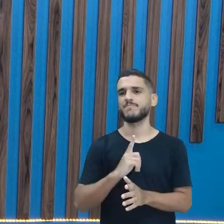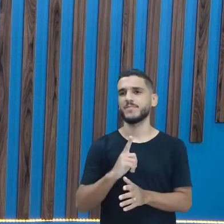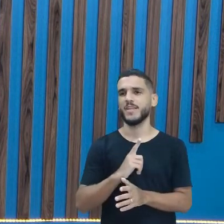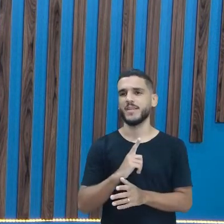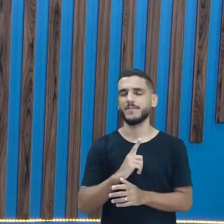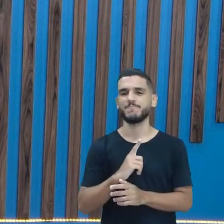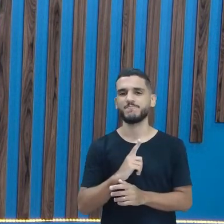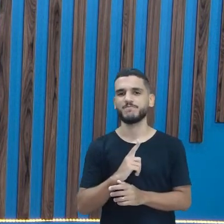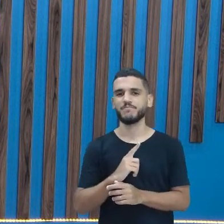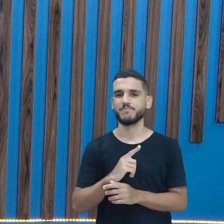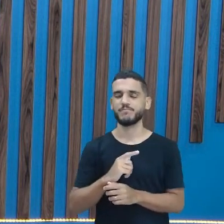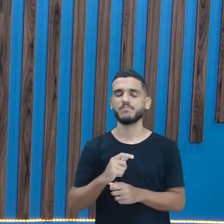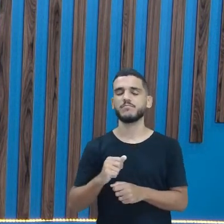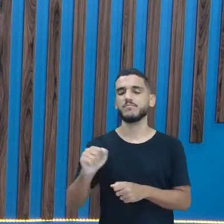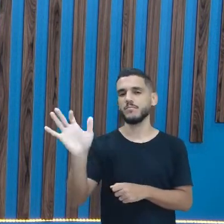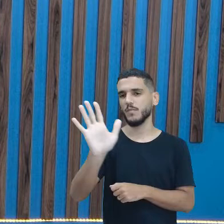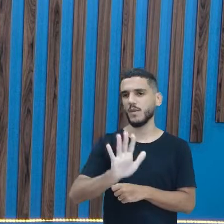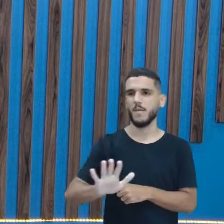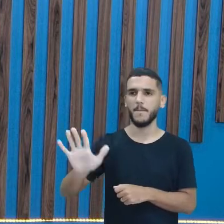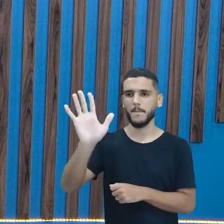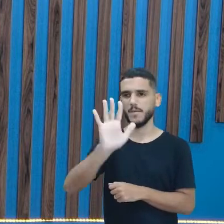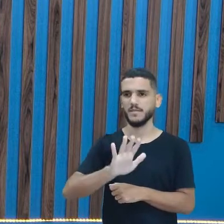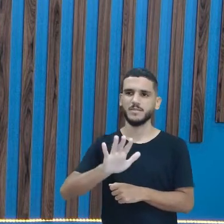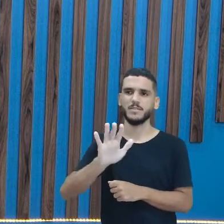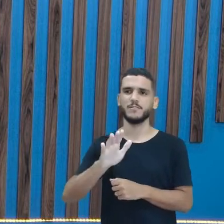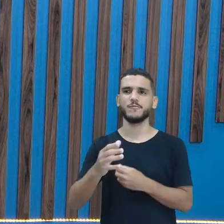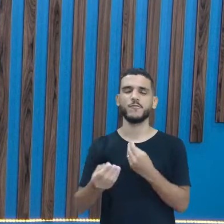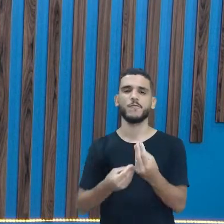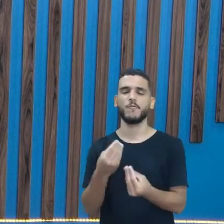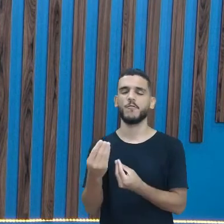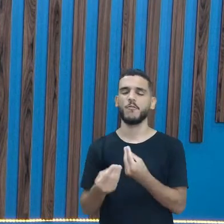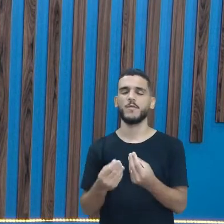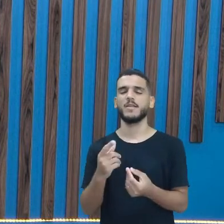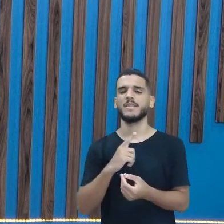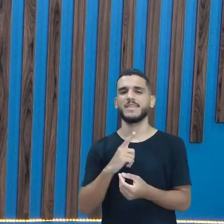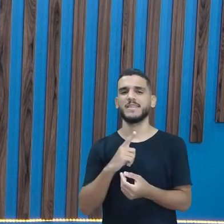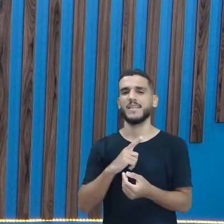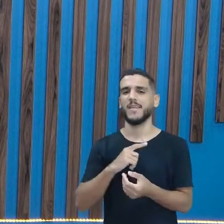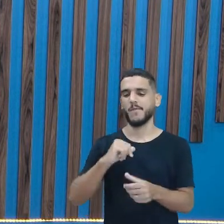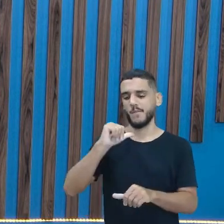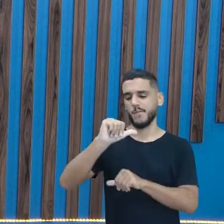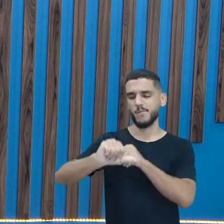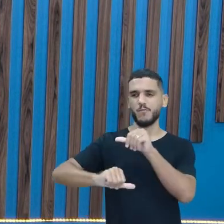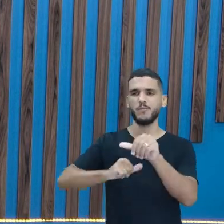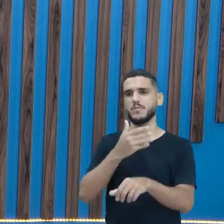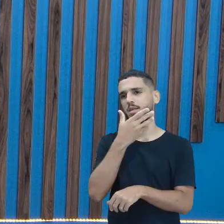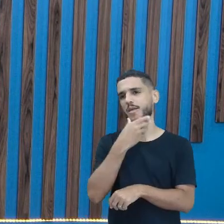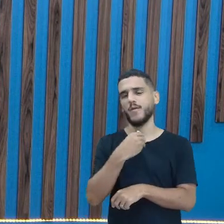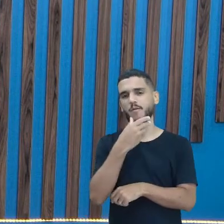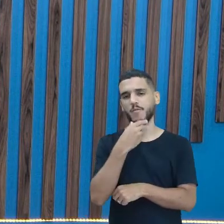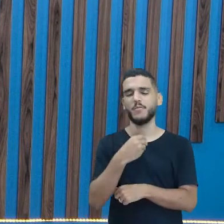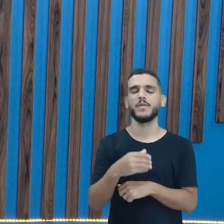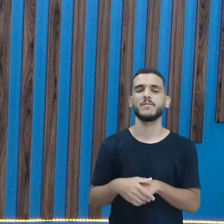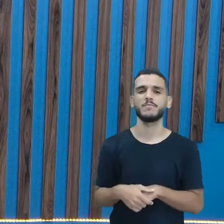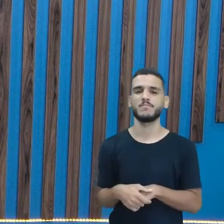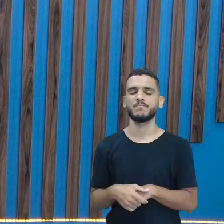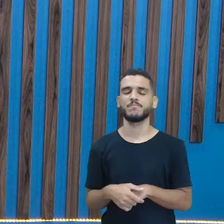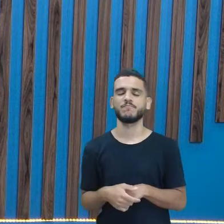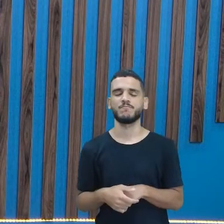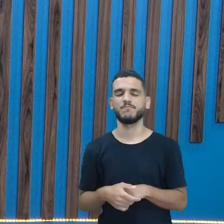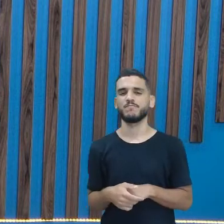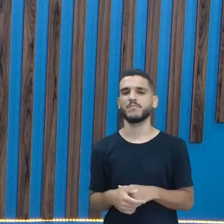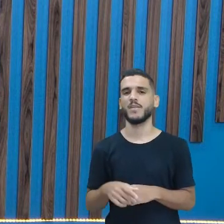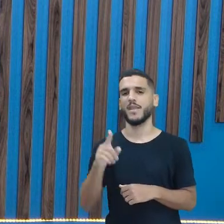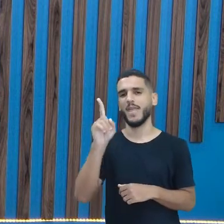época de 1600 e alguma coisa, já existiam, né, modificações causadas pelos seres humanos. Isso